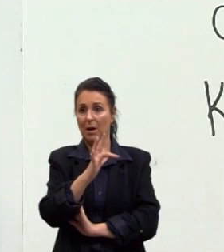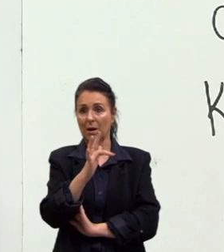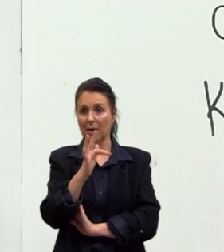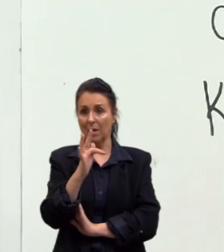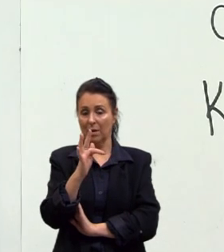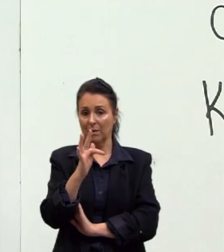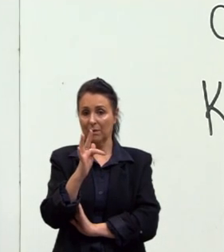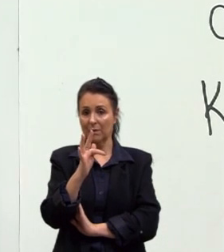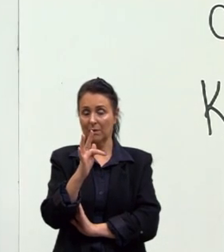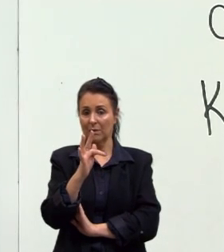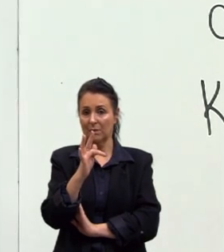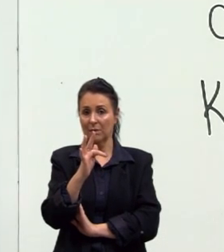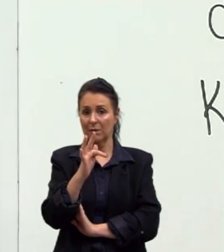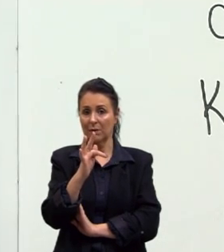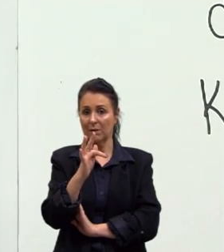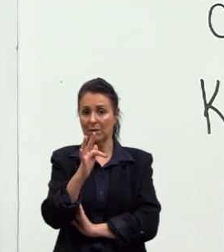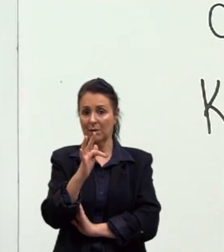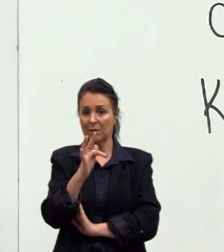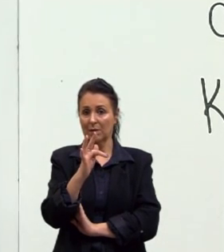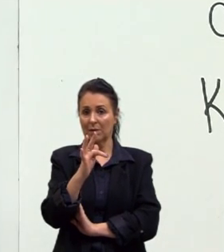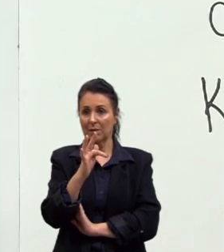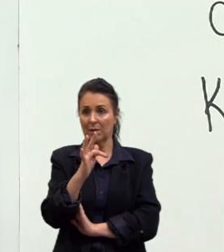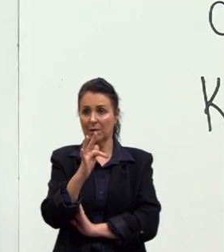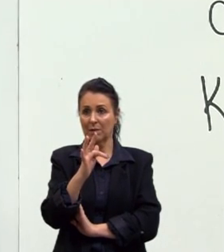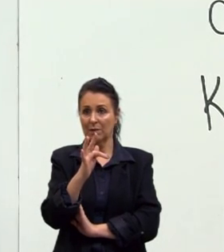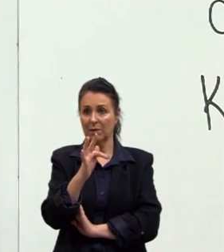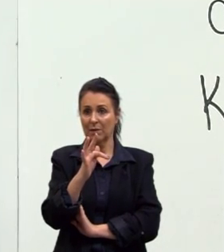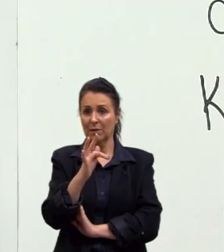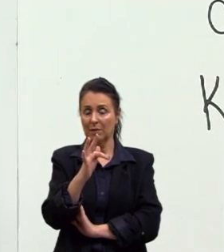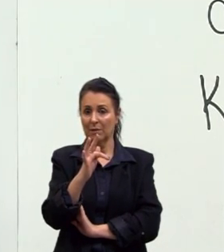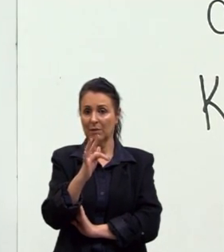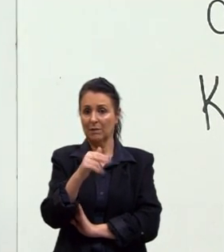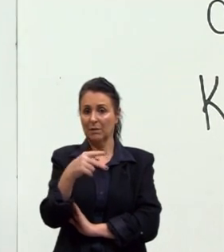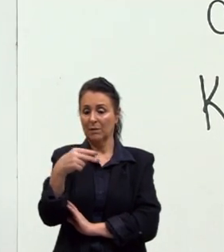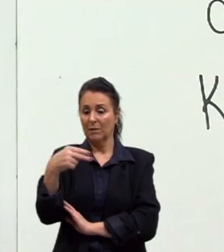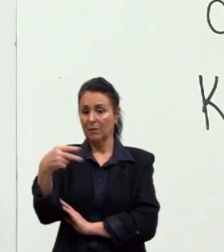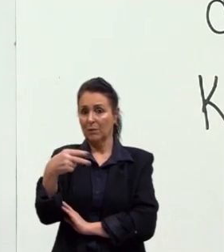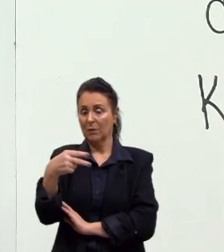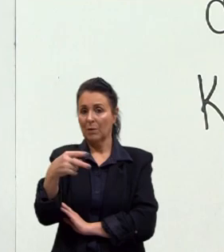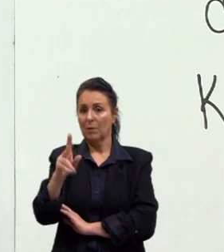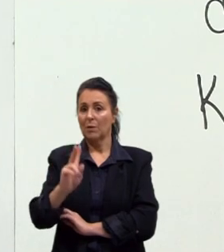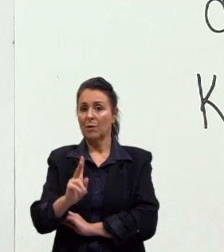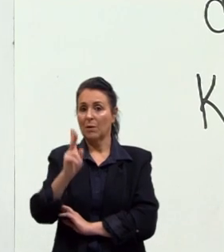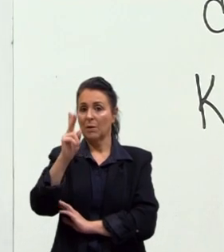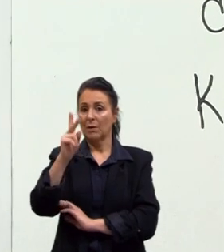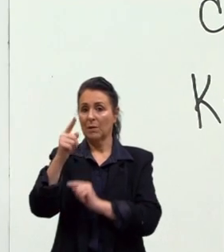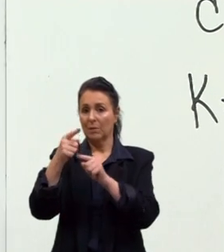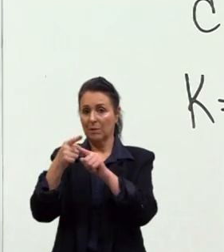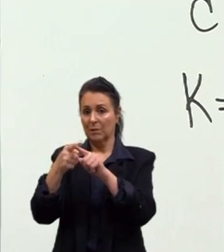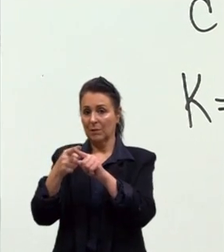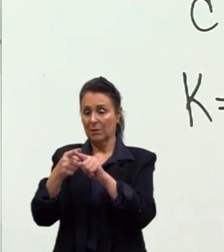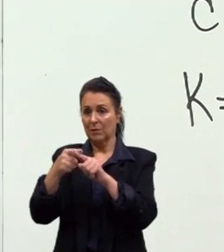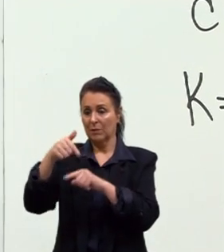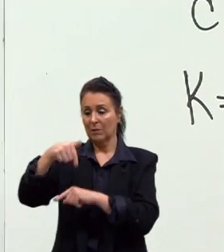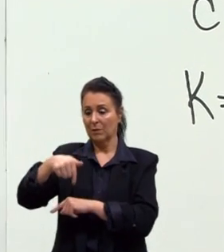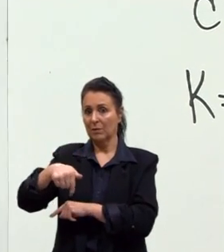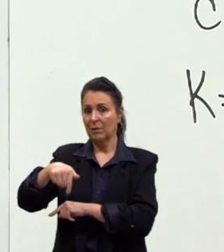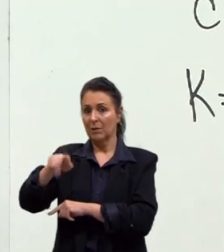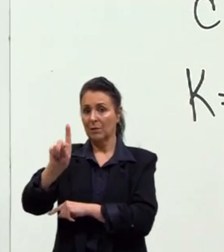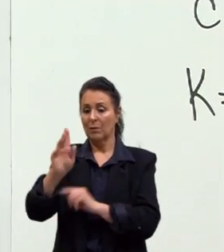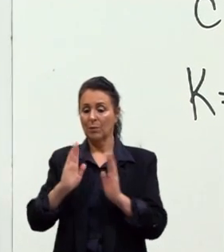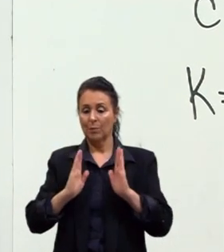né força é a força de interação entre essas duas né cá x que um né